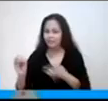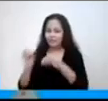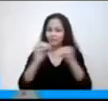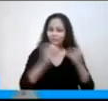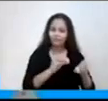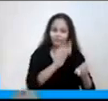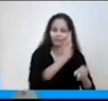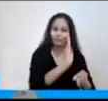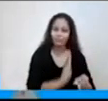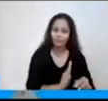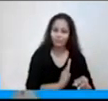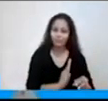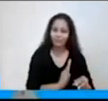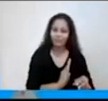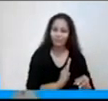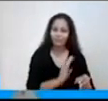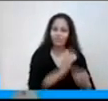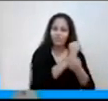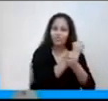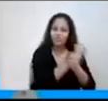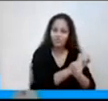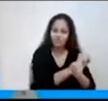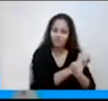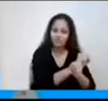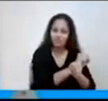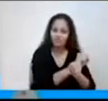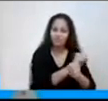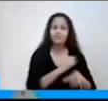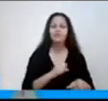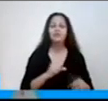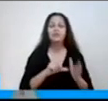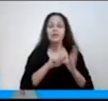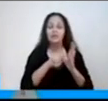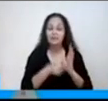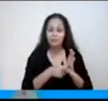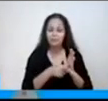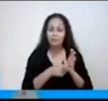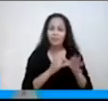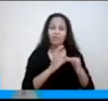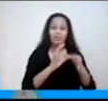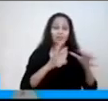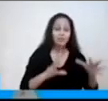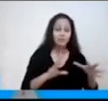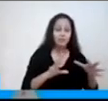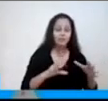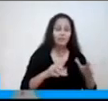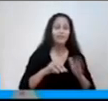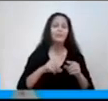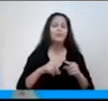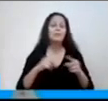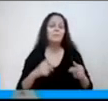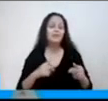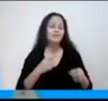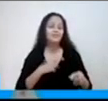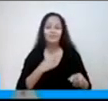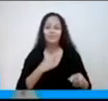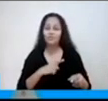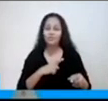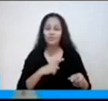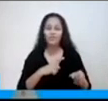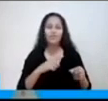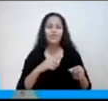aconteceu a abolição da escravidão, não foi feito um planejamento, né? Então os negros deixaram de ser escravos, mas eles não tinham para onde ir. E